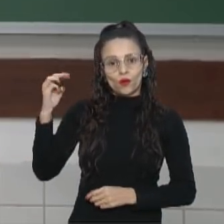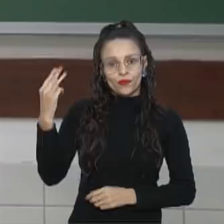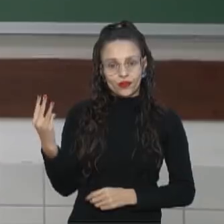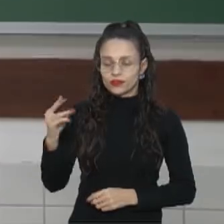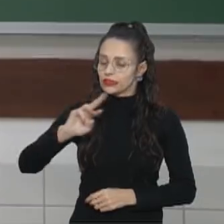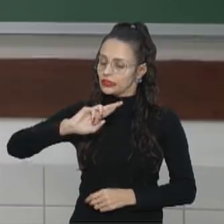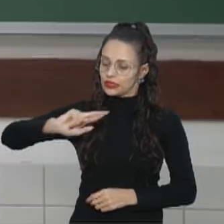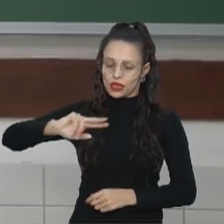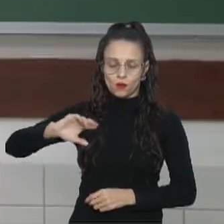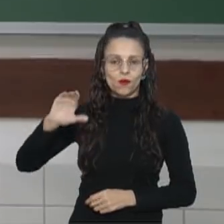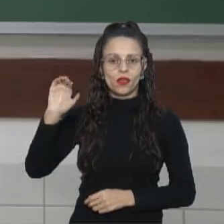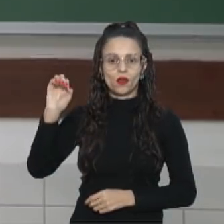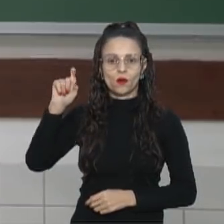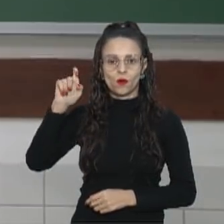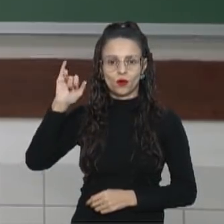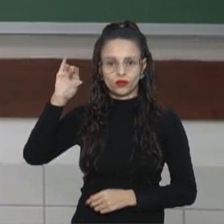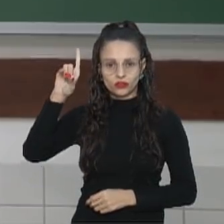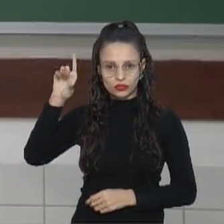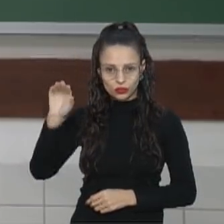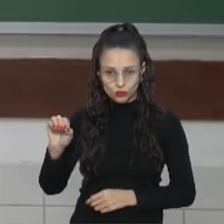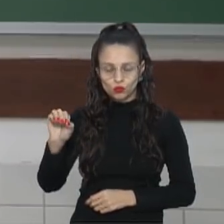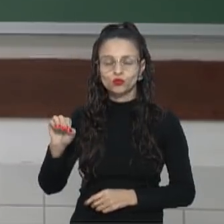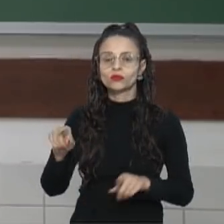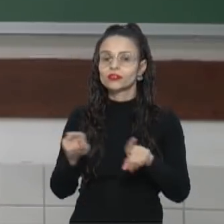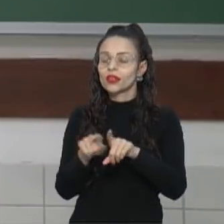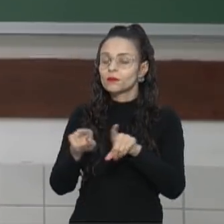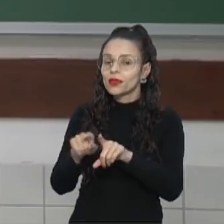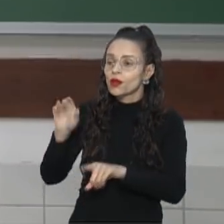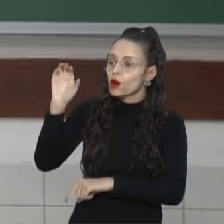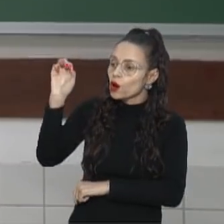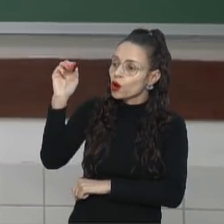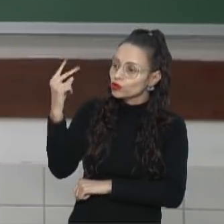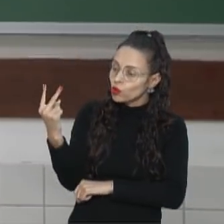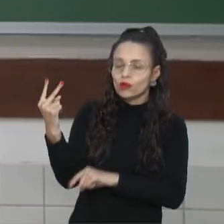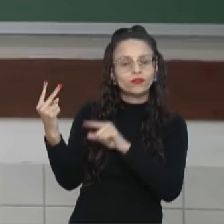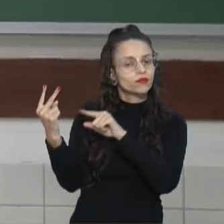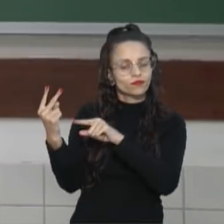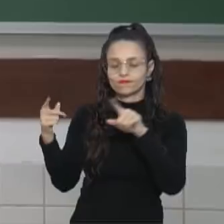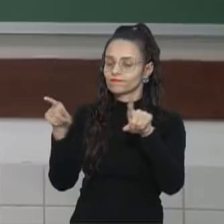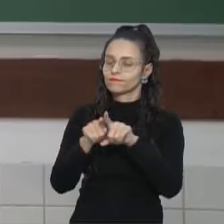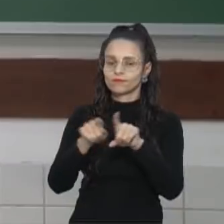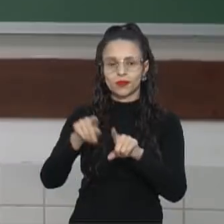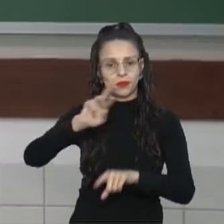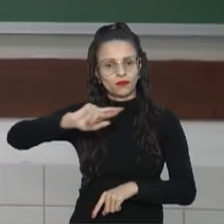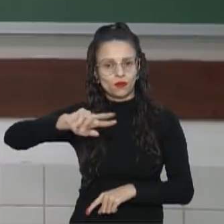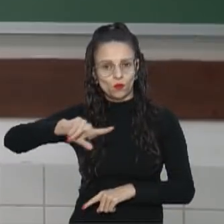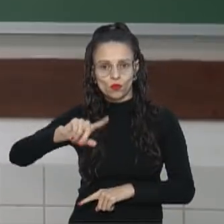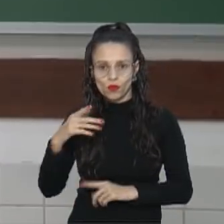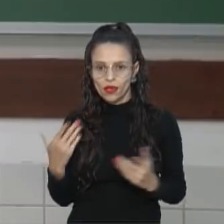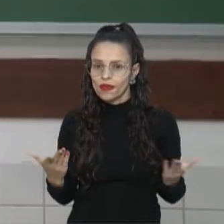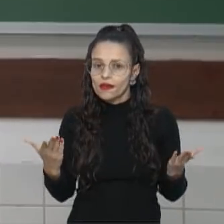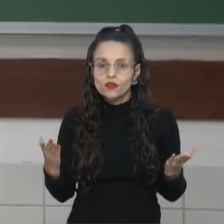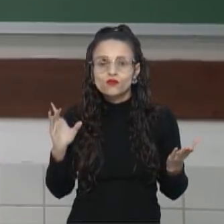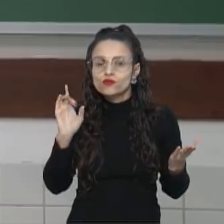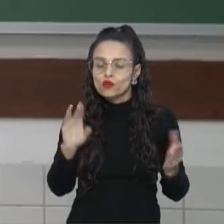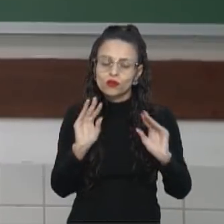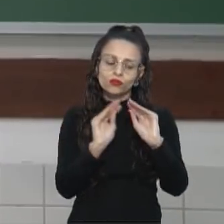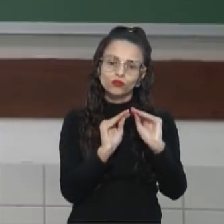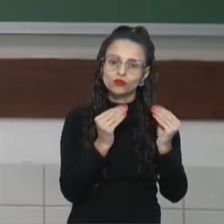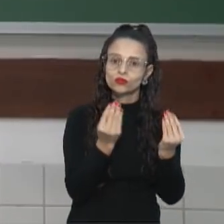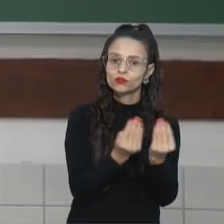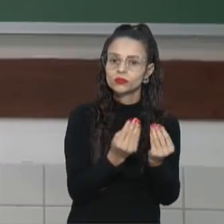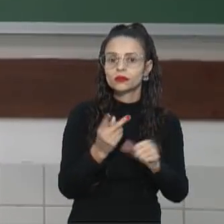um óxido, muito menos o gás oxigênio, o O2, é um óxido. Eles são o quê? Simplesmente